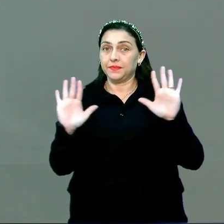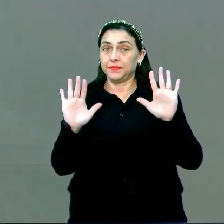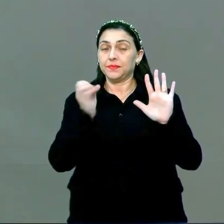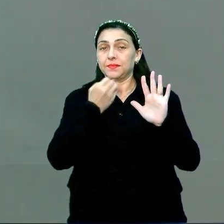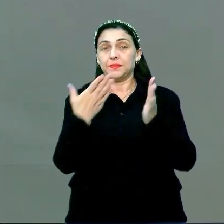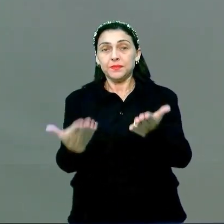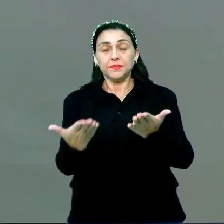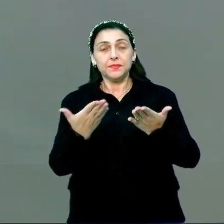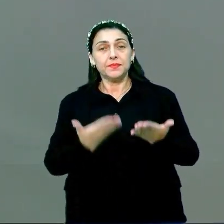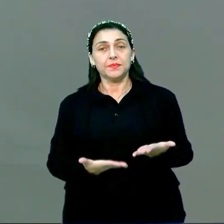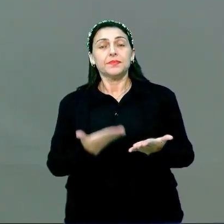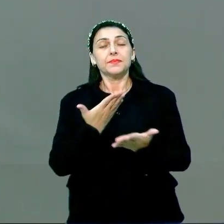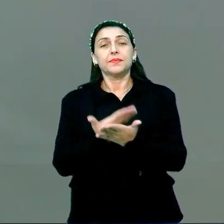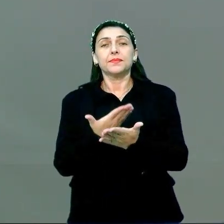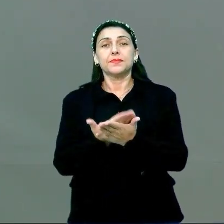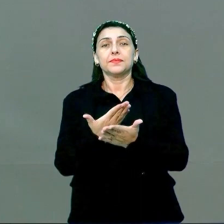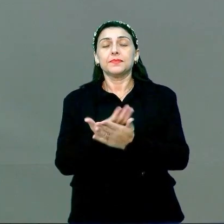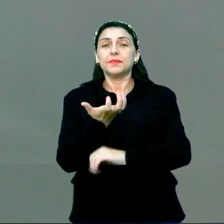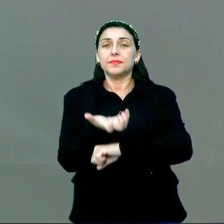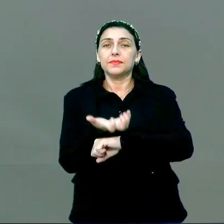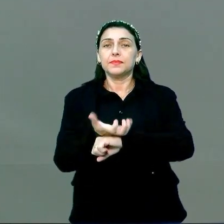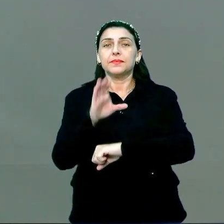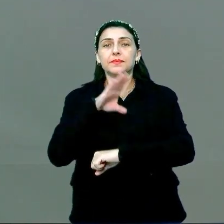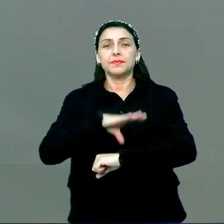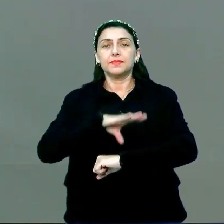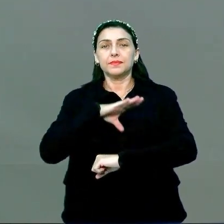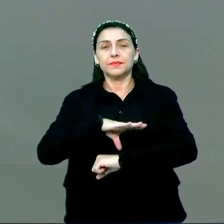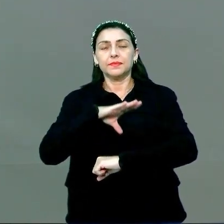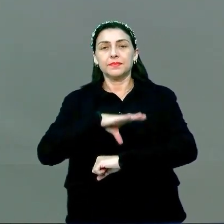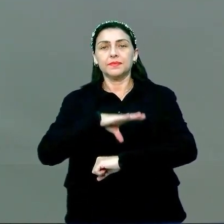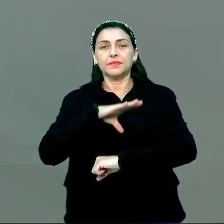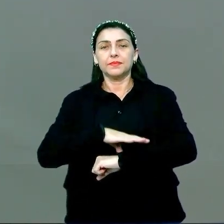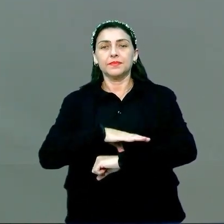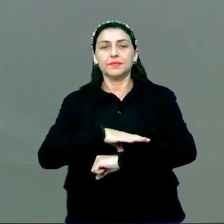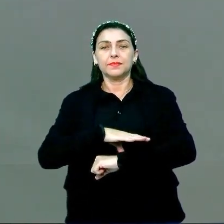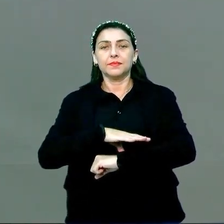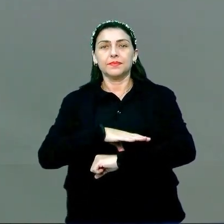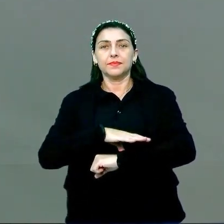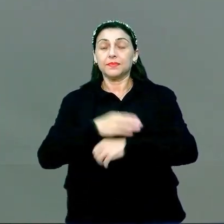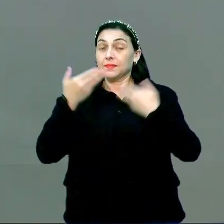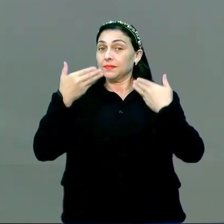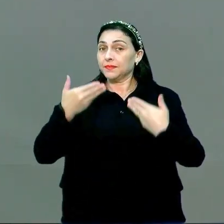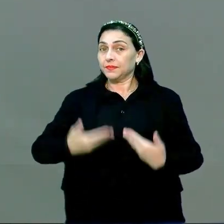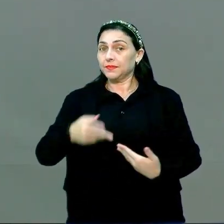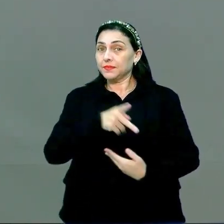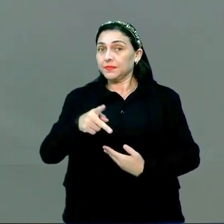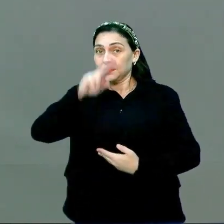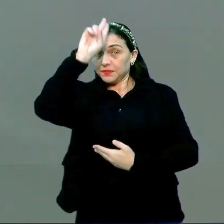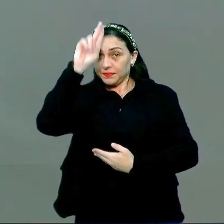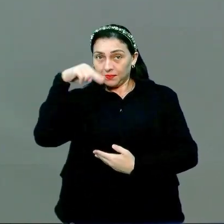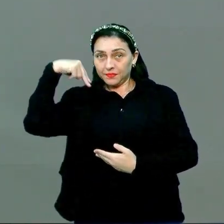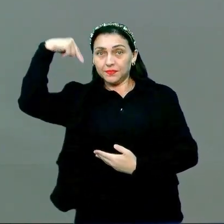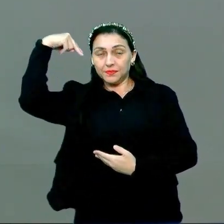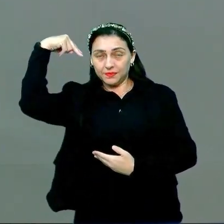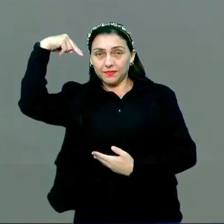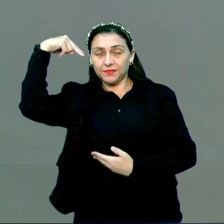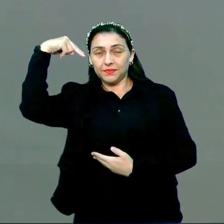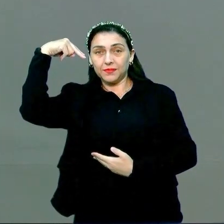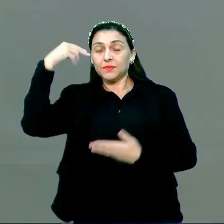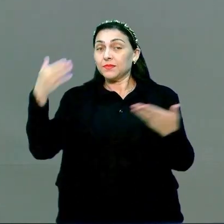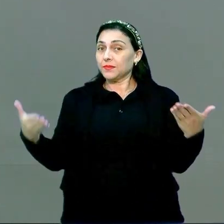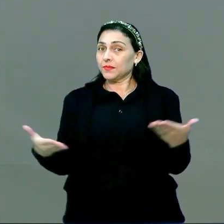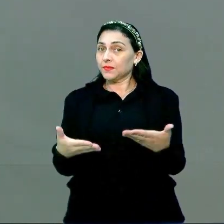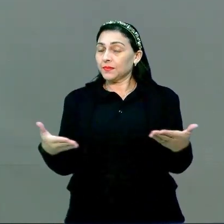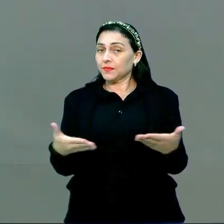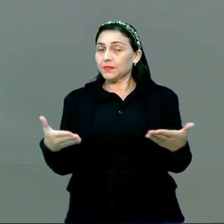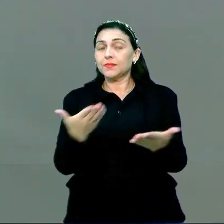Olá, sejam bem-vindos a mais uma aula do componente curricular de língua portuguesa. Eu sou a professora Naraline Menezes e